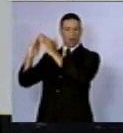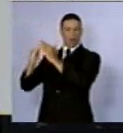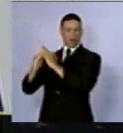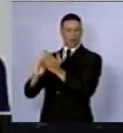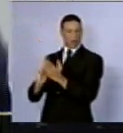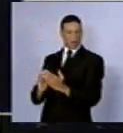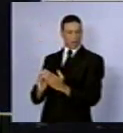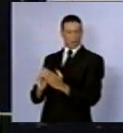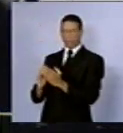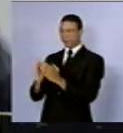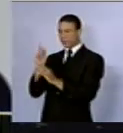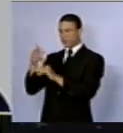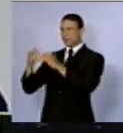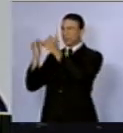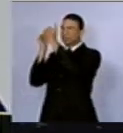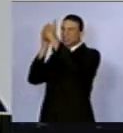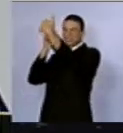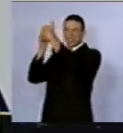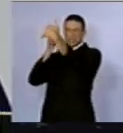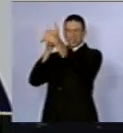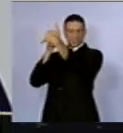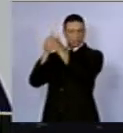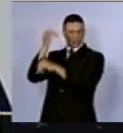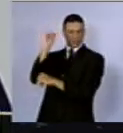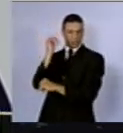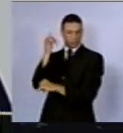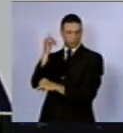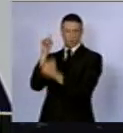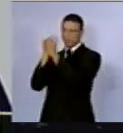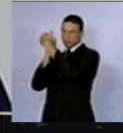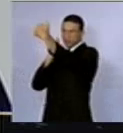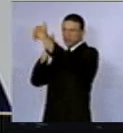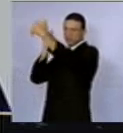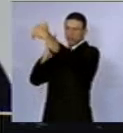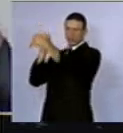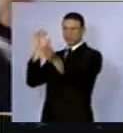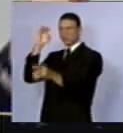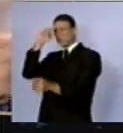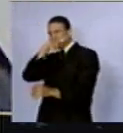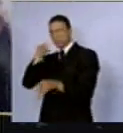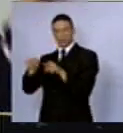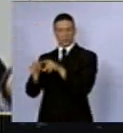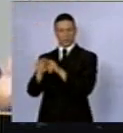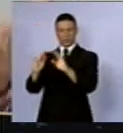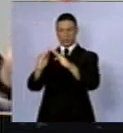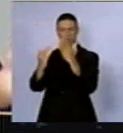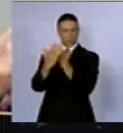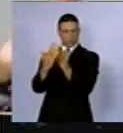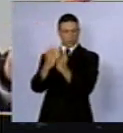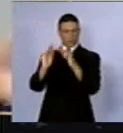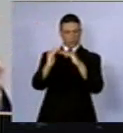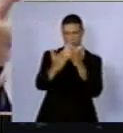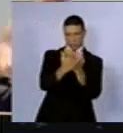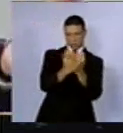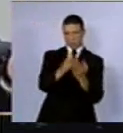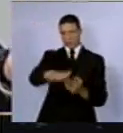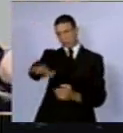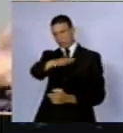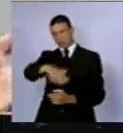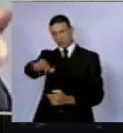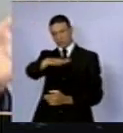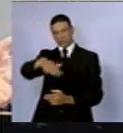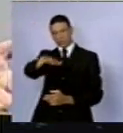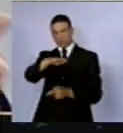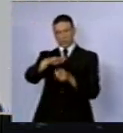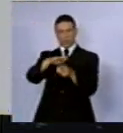os cabos para aqueles que estão as as escolas que se quer muitas vezes aqui estão